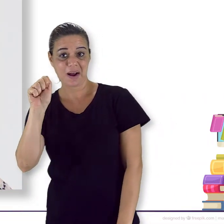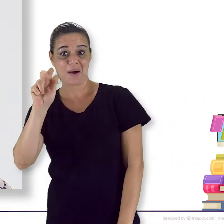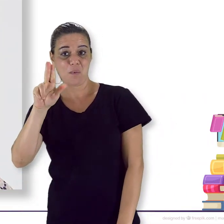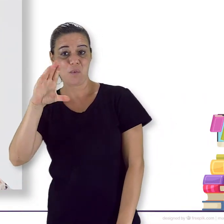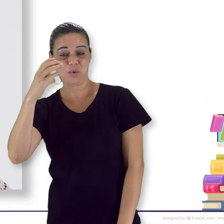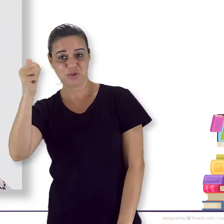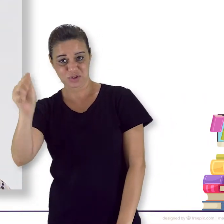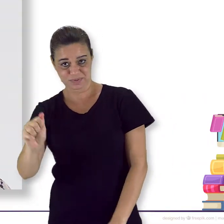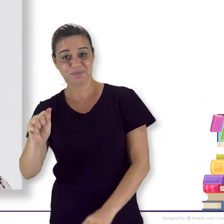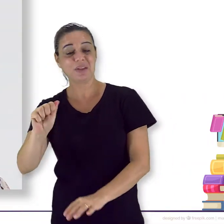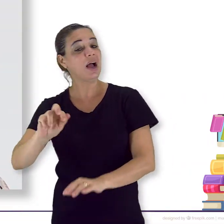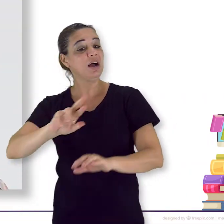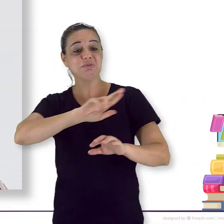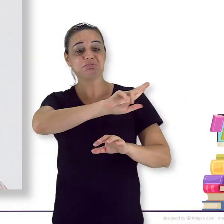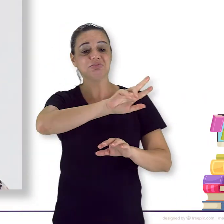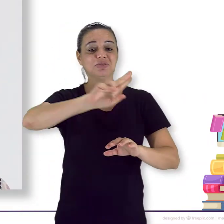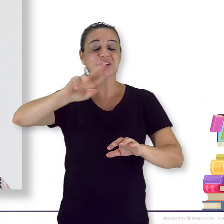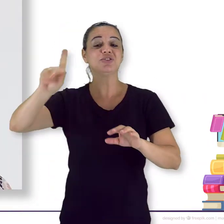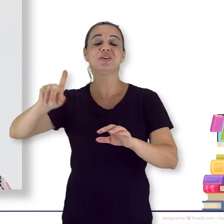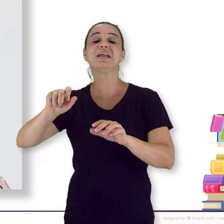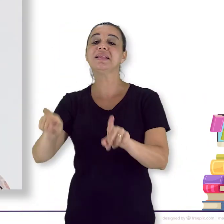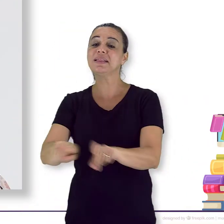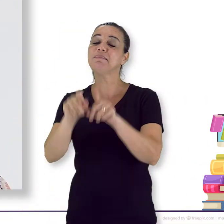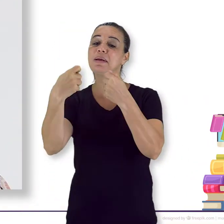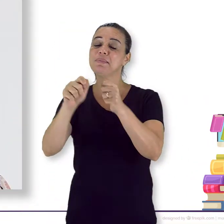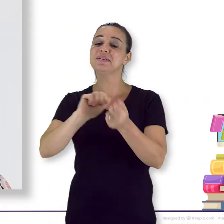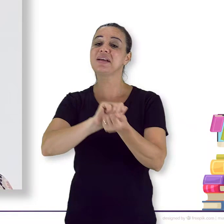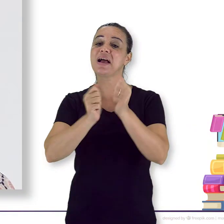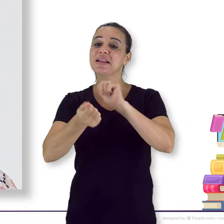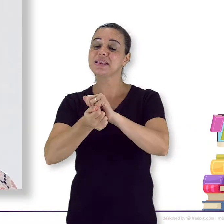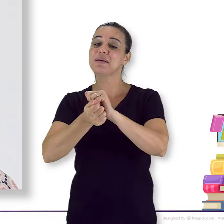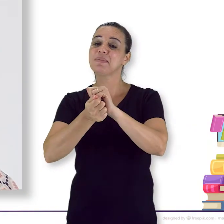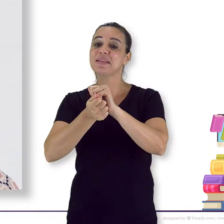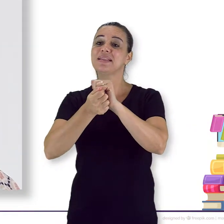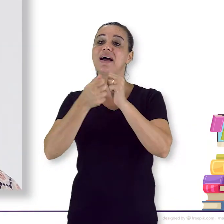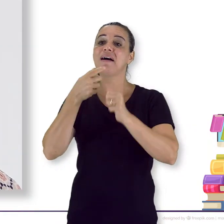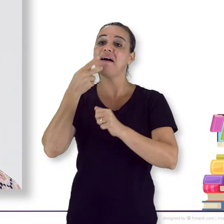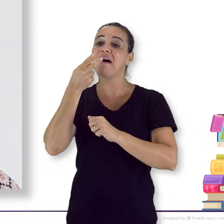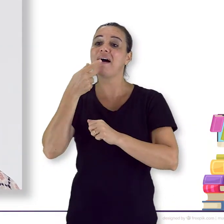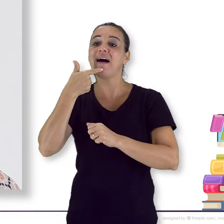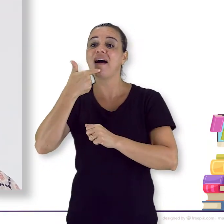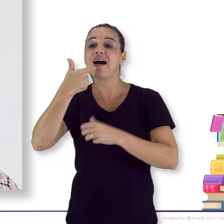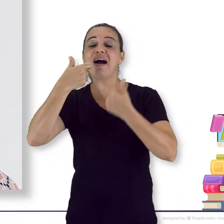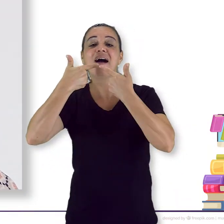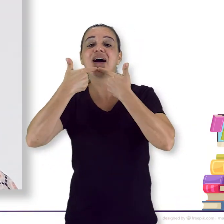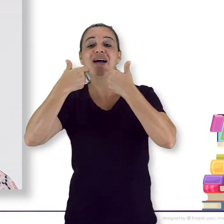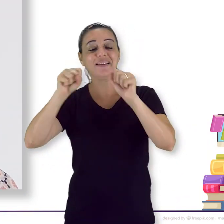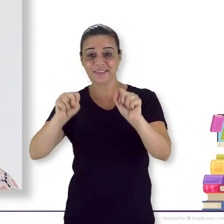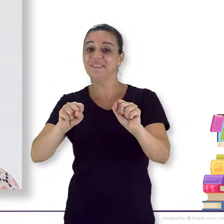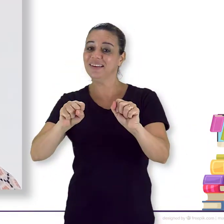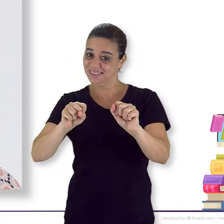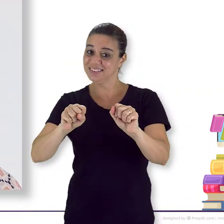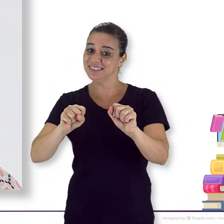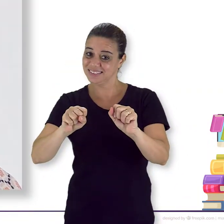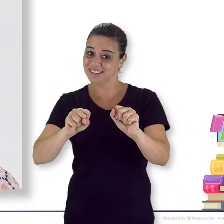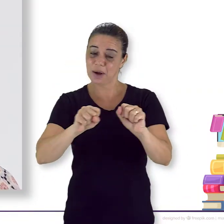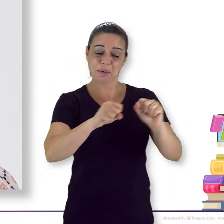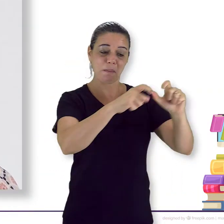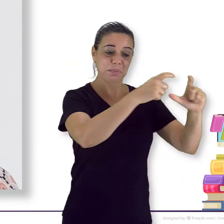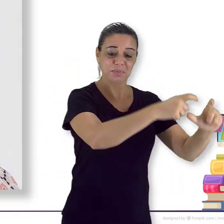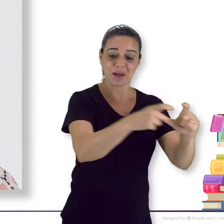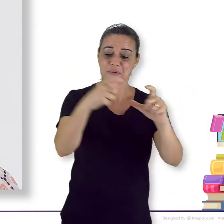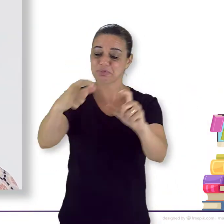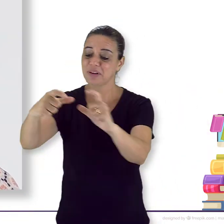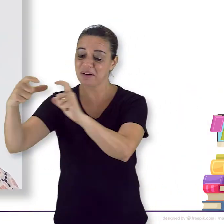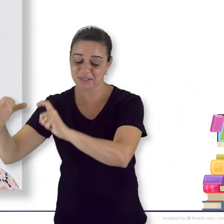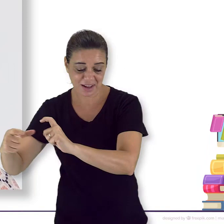compreendendo e a gente vai adaptando até mesmo nossa linguagem para a gente poder se comunicar bem. Para provar,